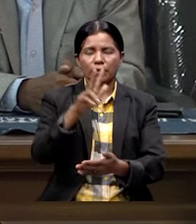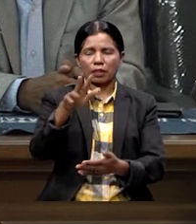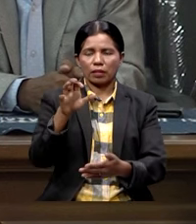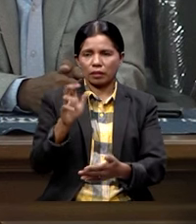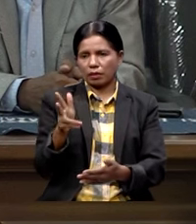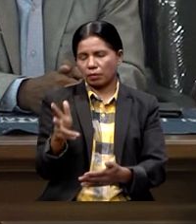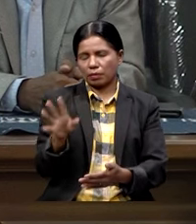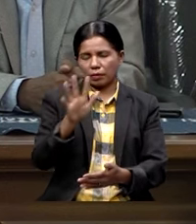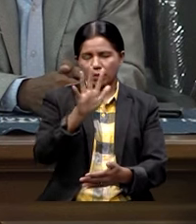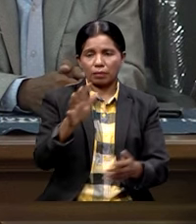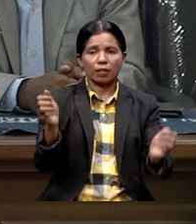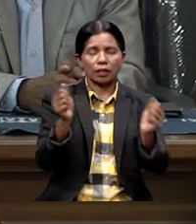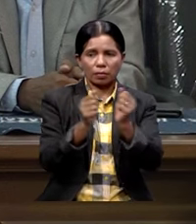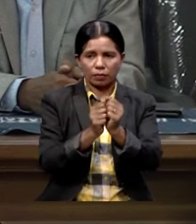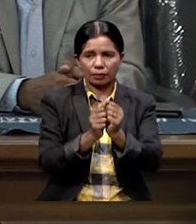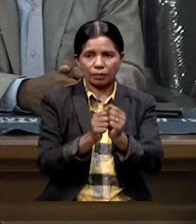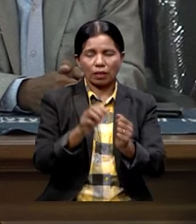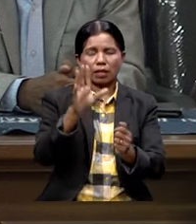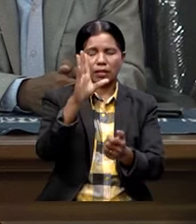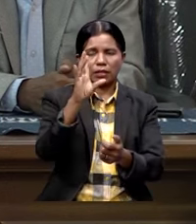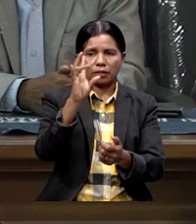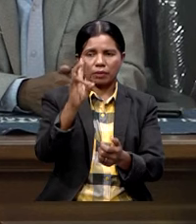335. Soma Hamutuk, maca